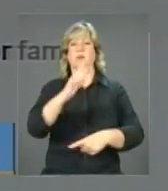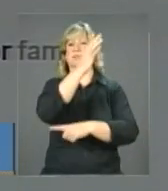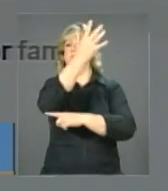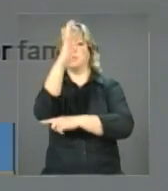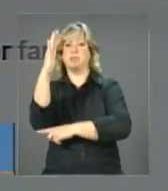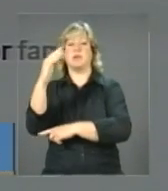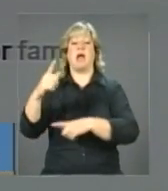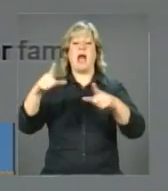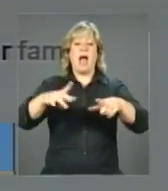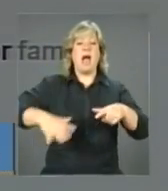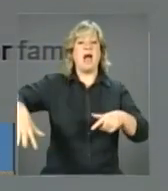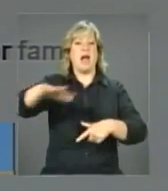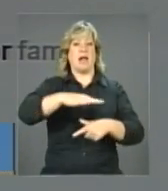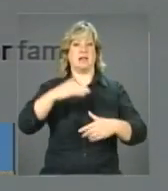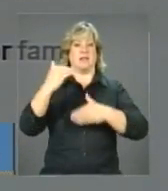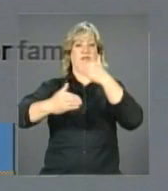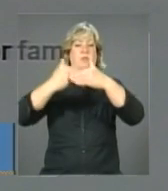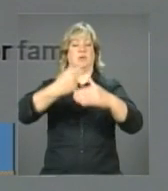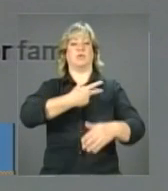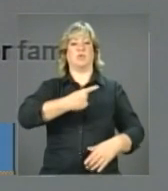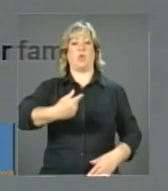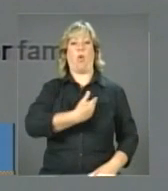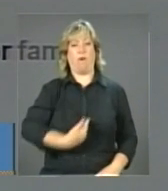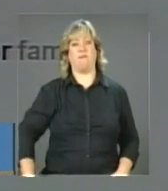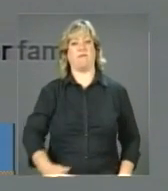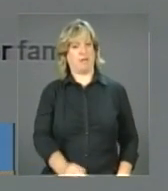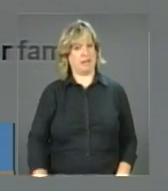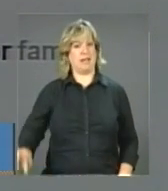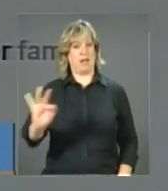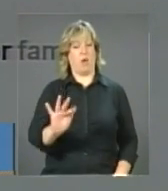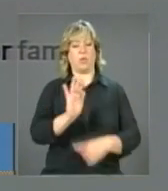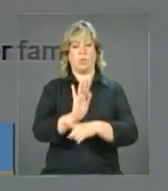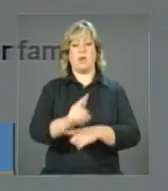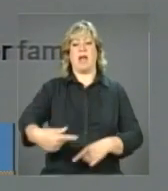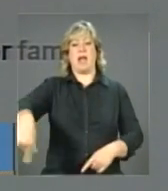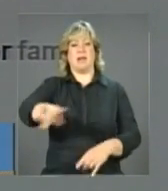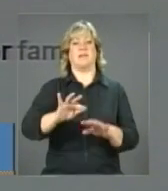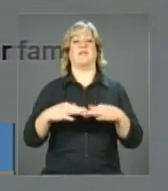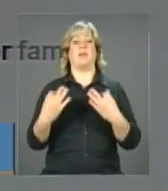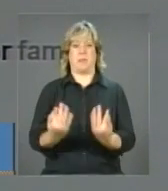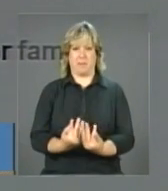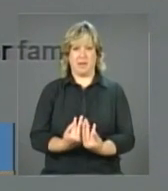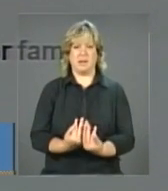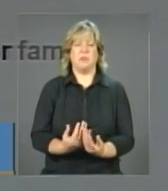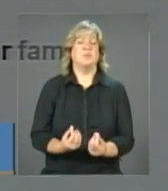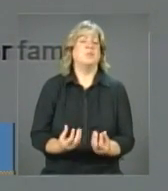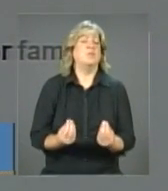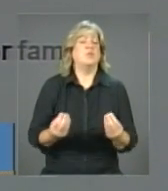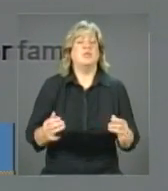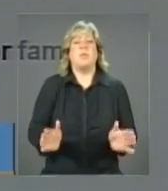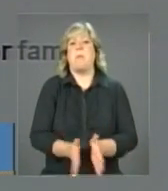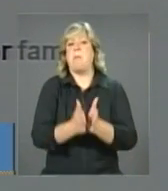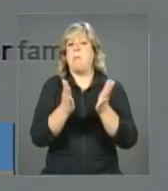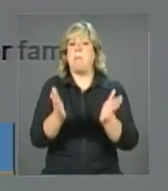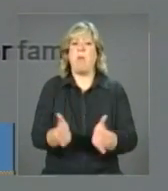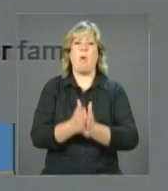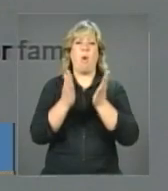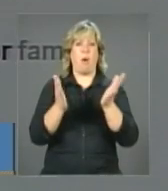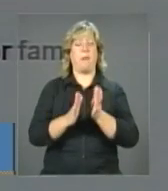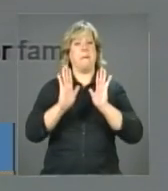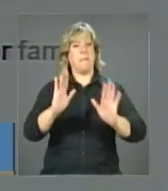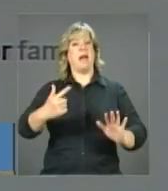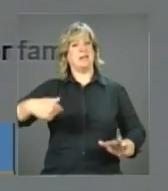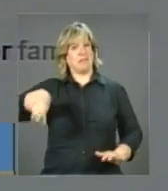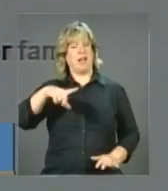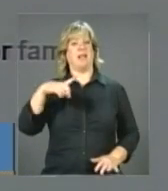de desenvolvimento sustentável do governo federal, que são famílias extremamente pobres, mas que têm um